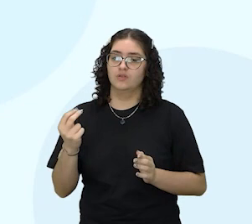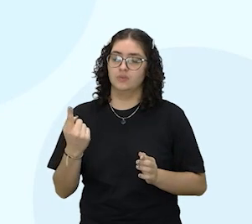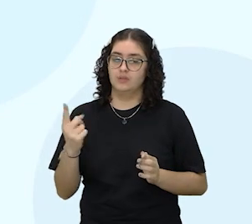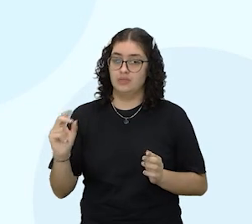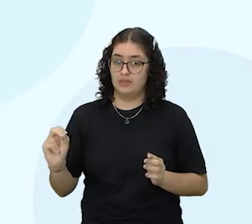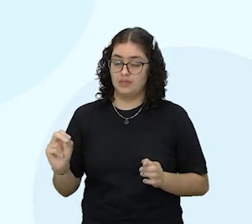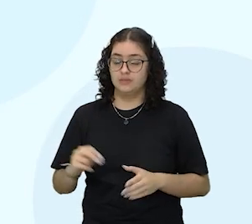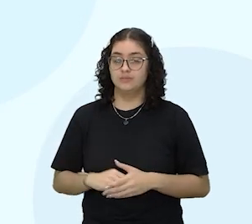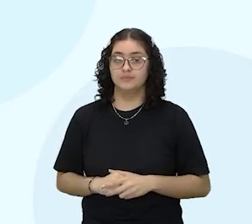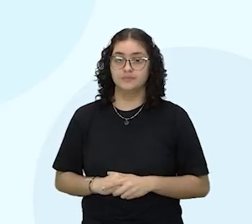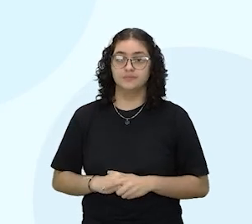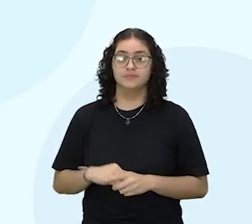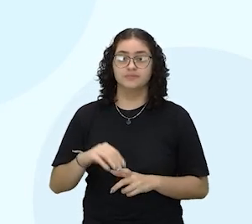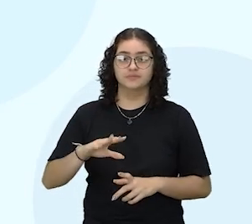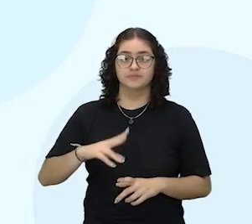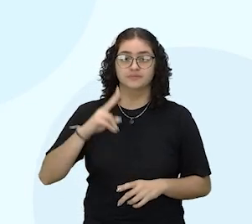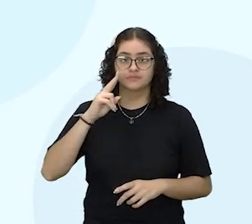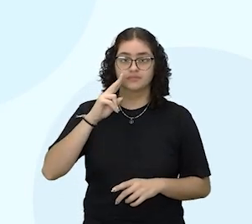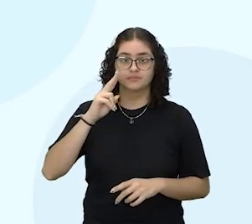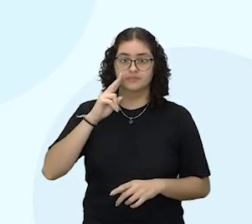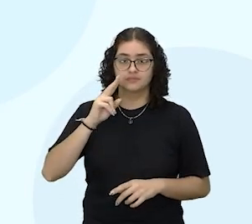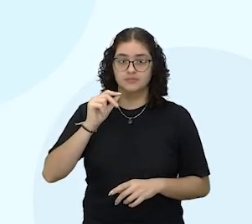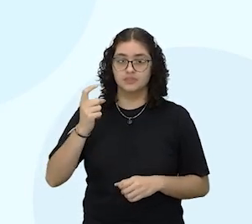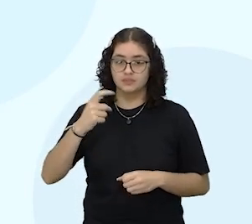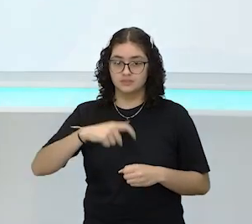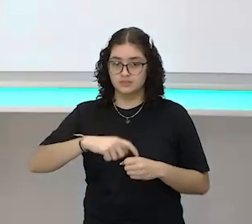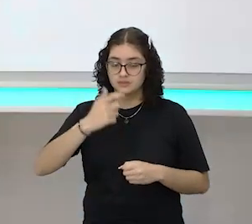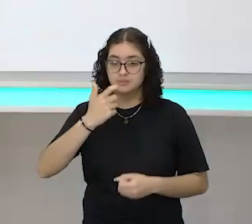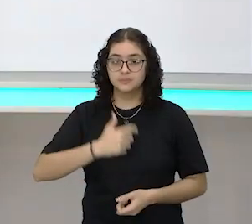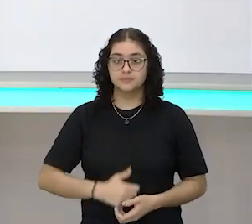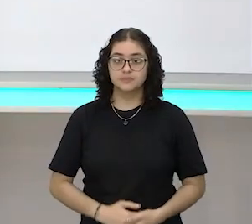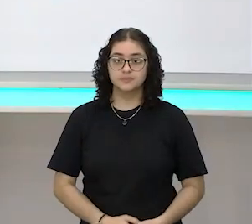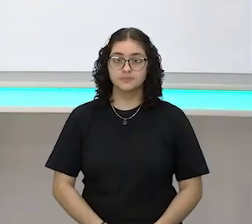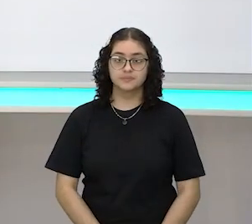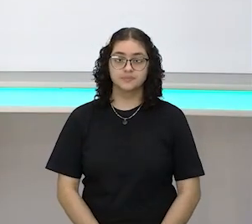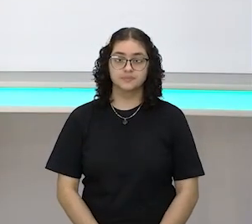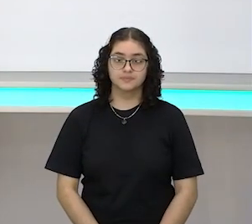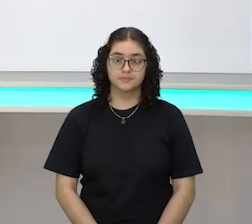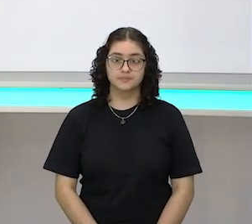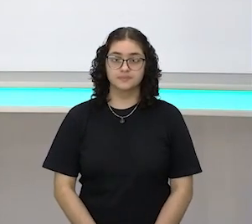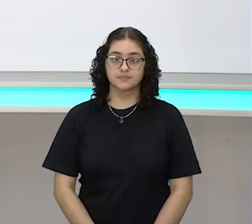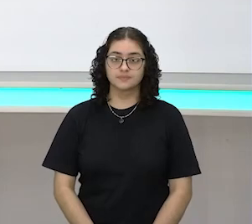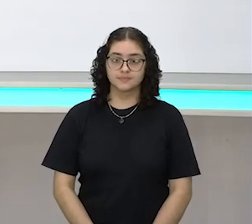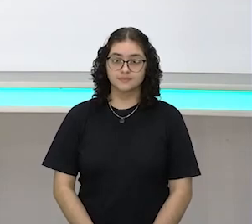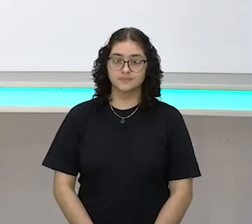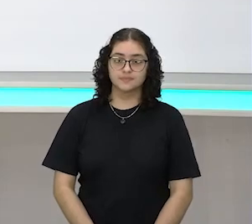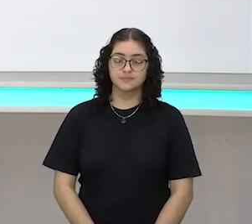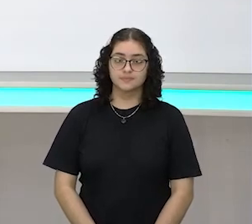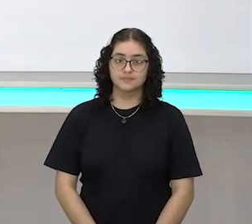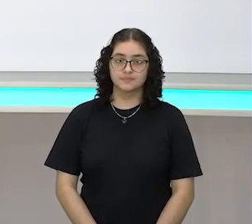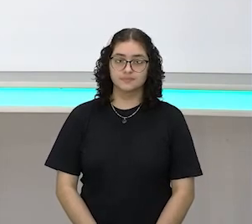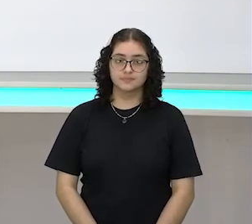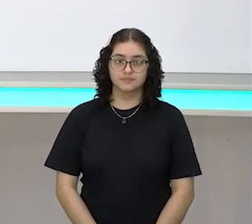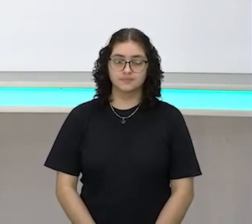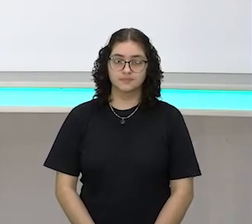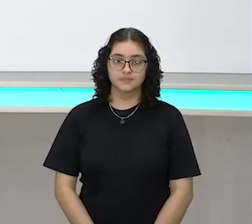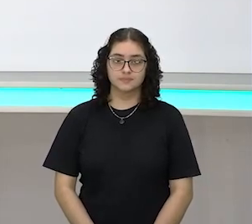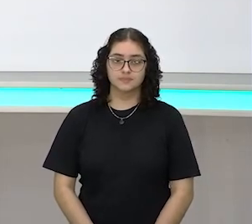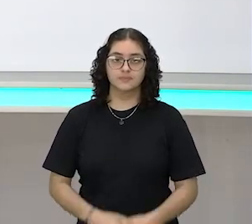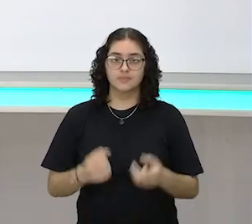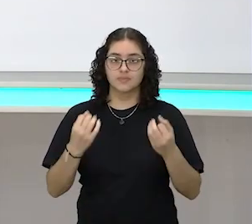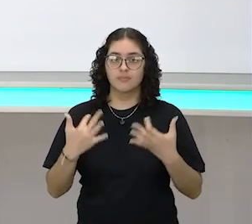E lembrando aí um pouquinho, pode voltar em mim um pouco, falando de história, né? Lembrando um